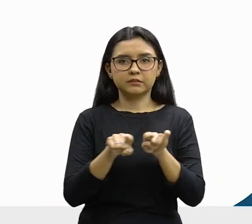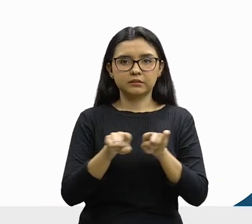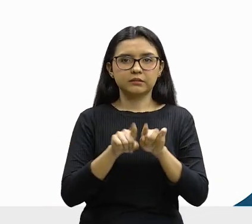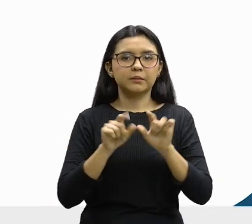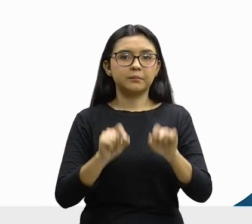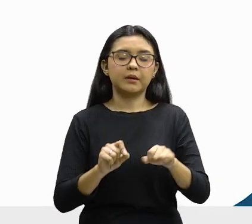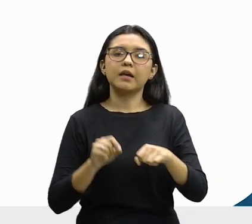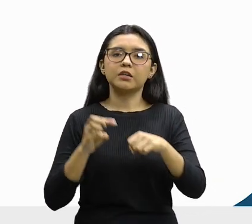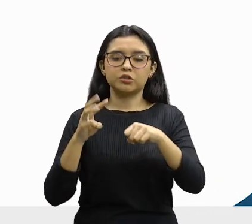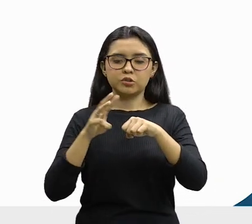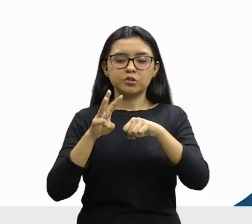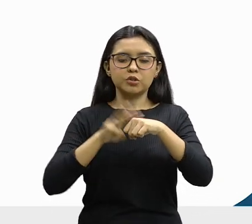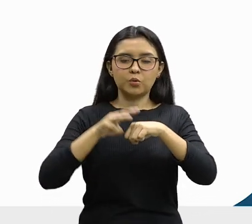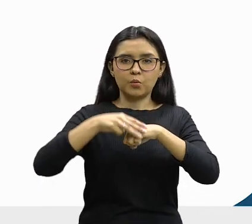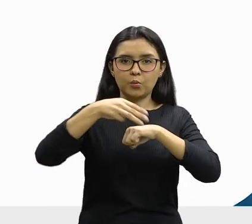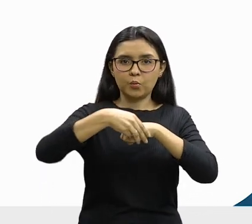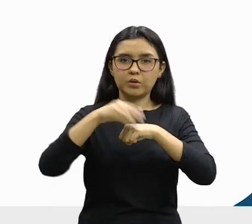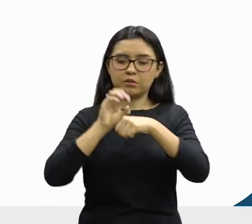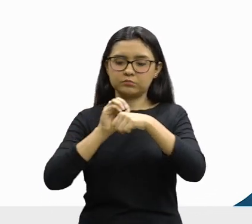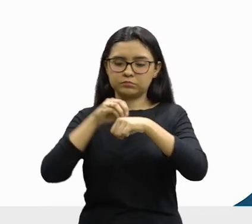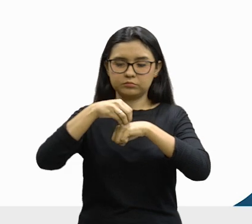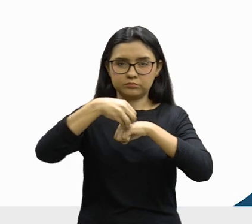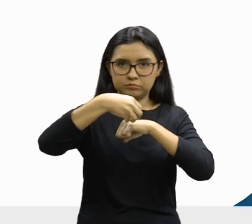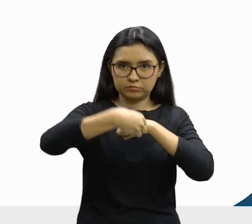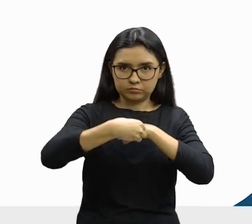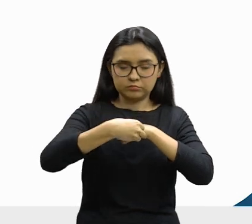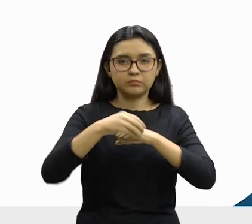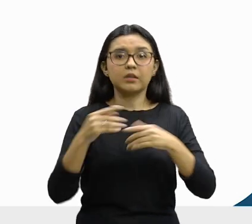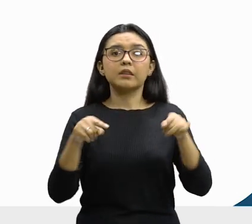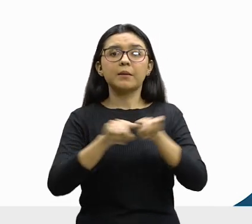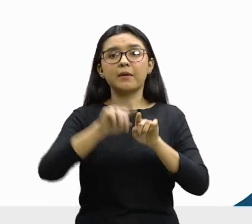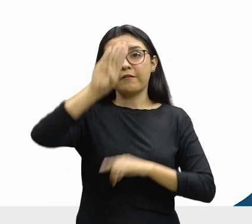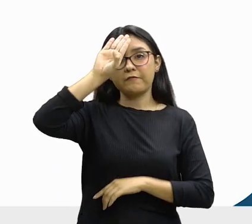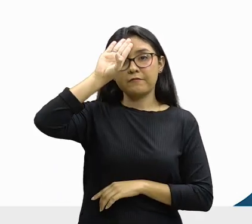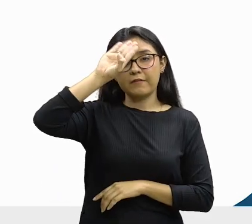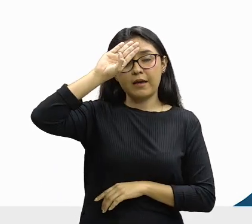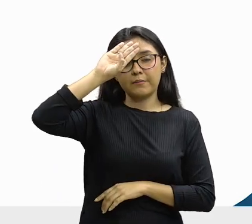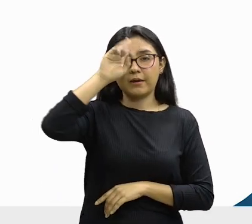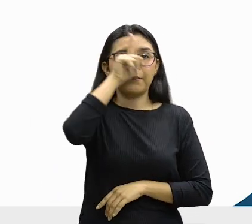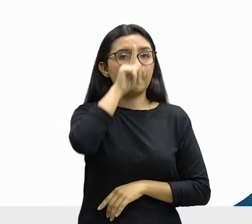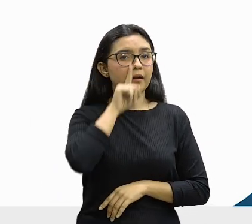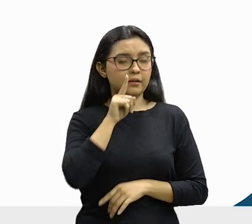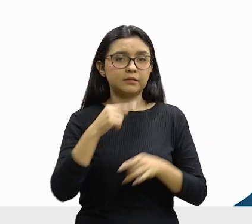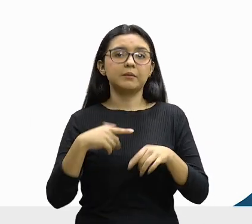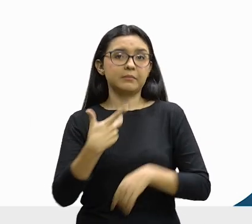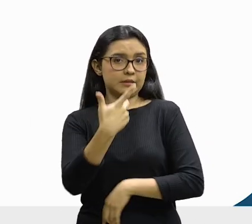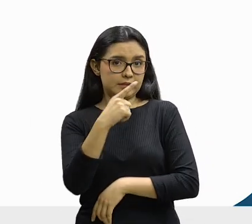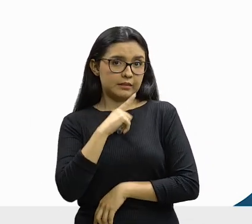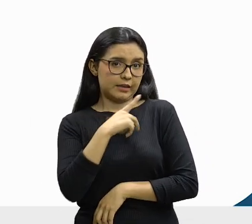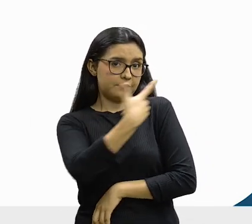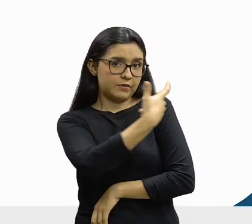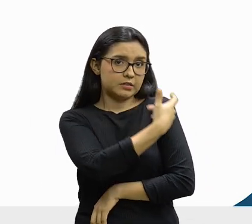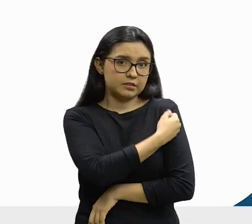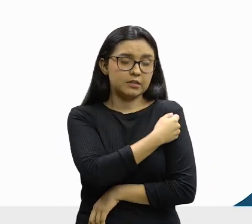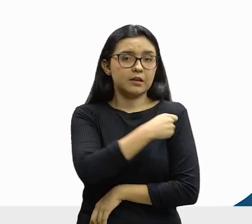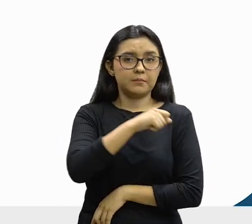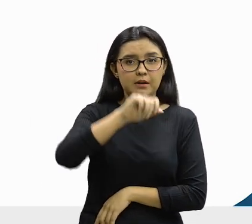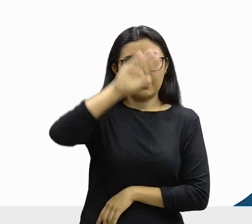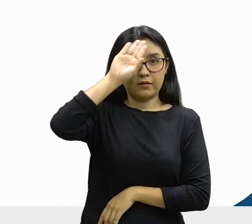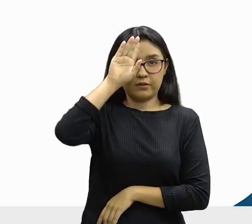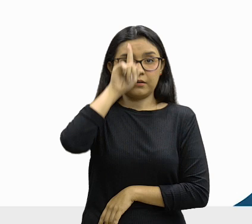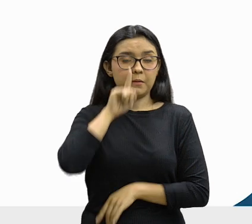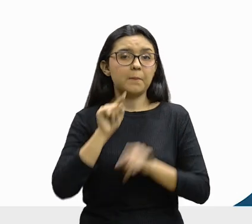amarela, tá? Lembrando que para a febre amarela existe vacina eficaz, para a dengue a vacina ainda está